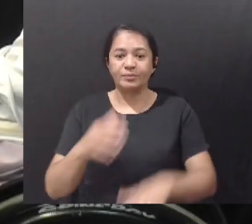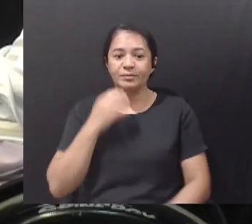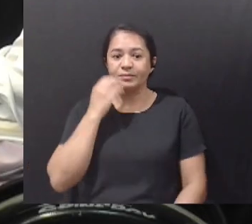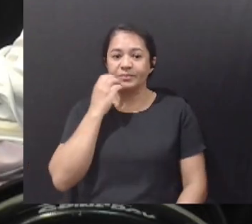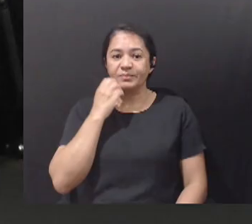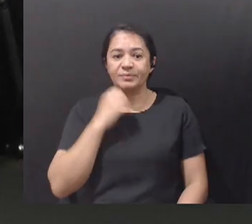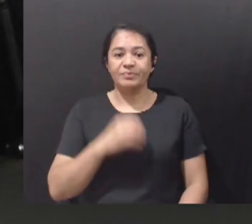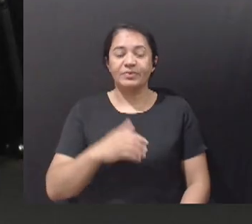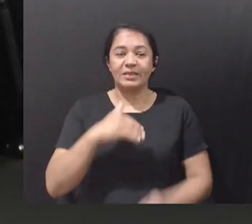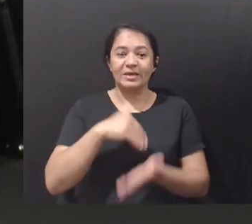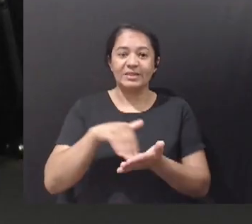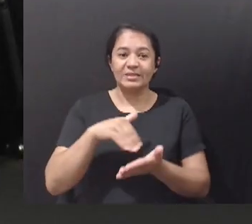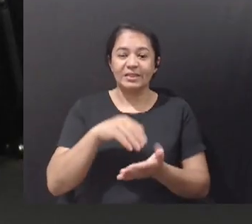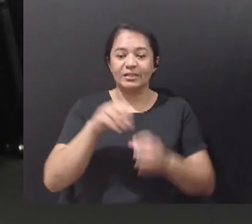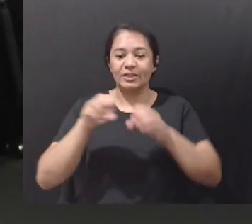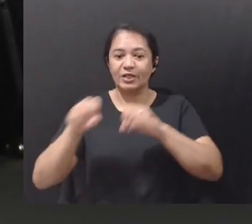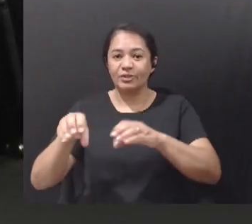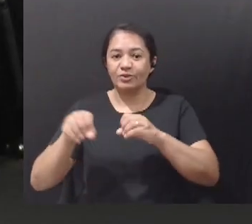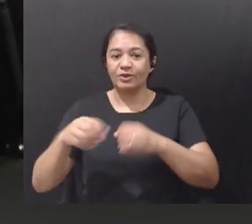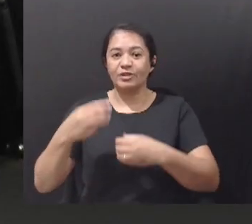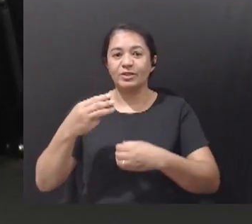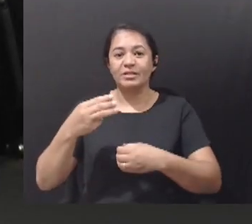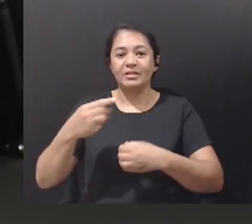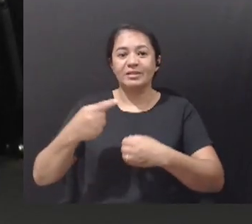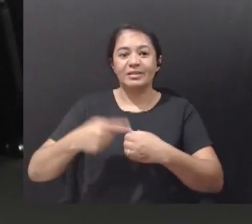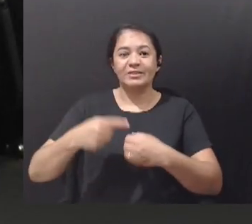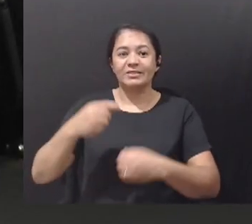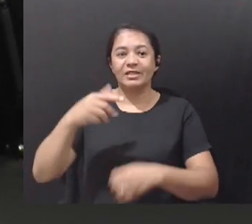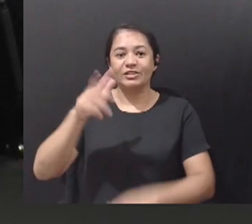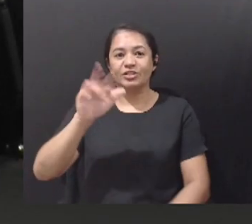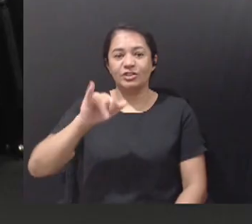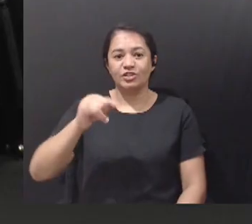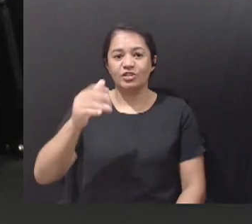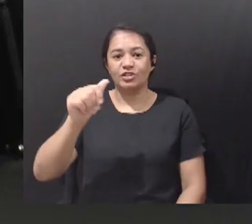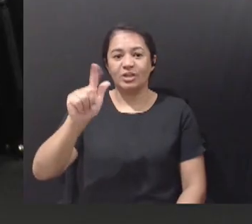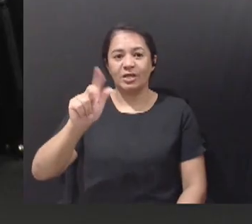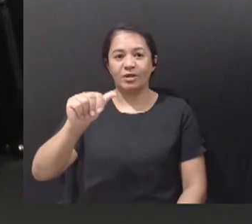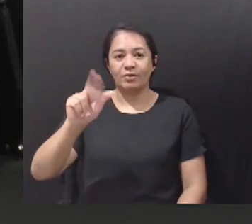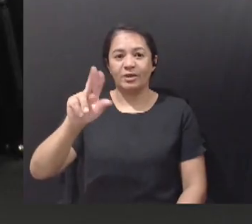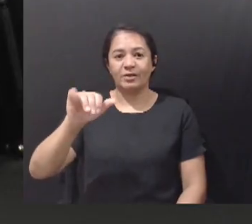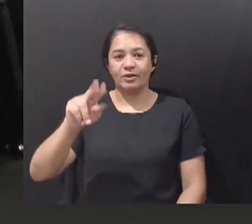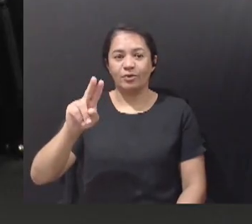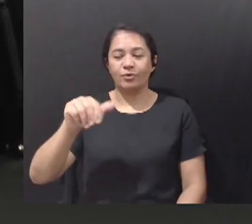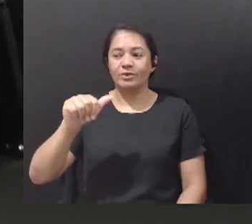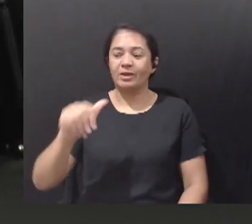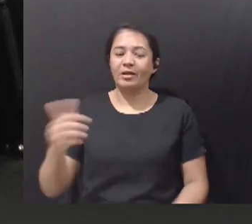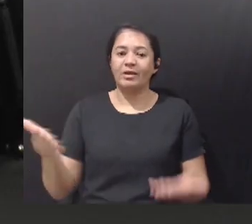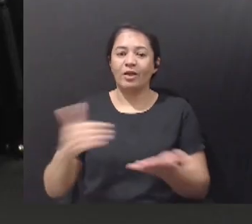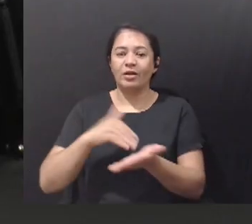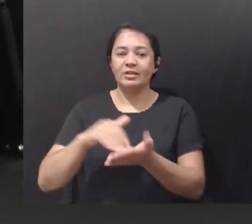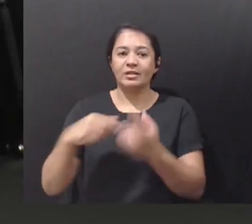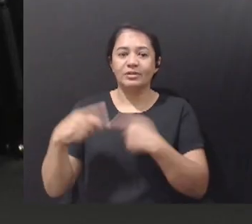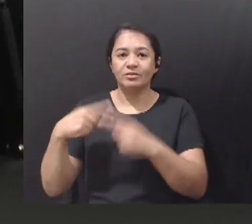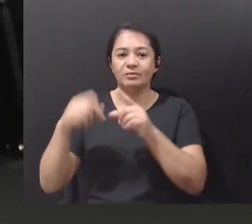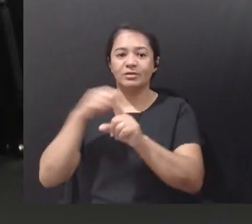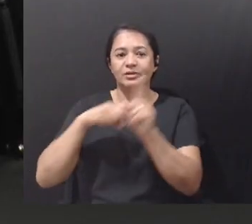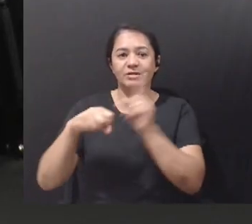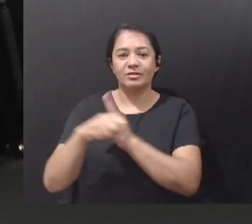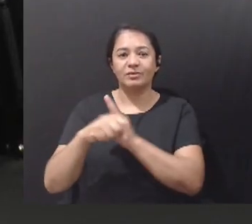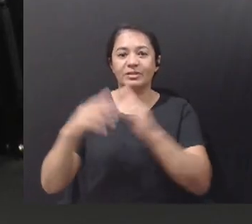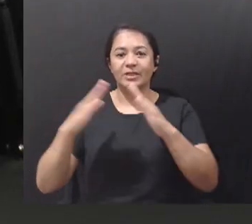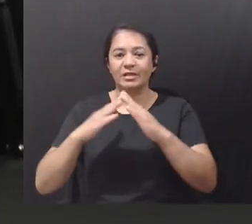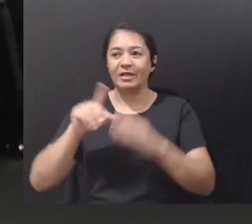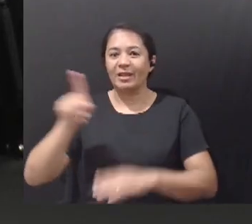de Educação do município de Jaguariúna e atualmente, como ela mesma disse, secretária de Desenvolvimento Social e Habitação de